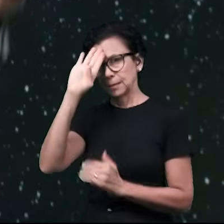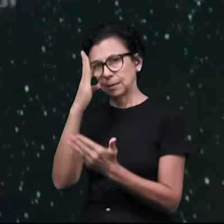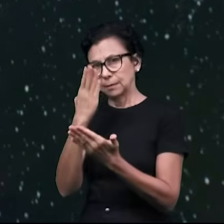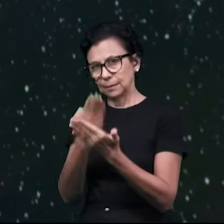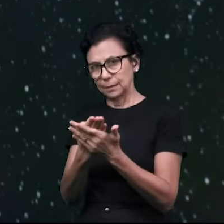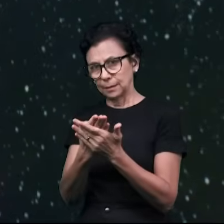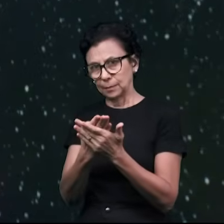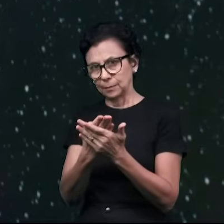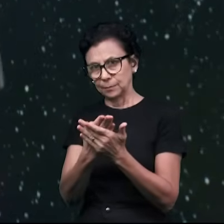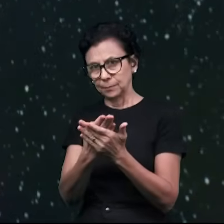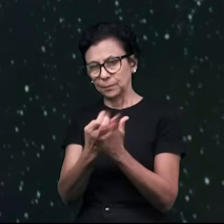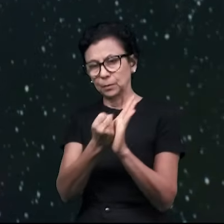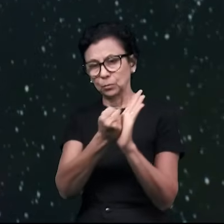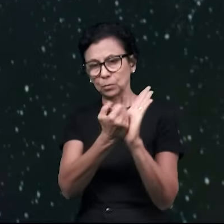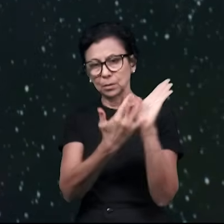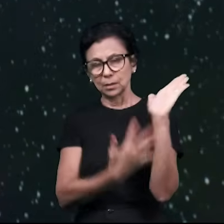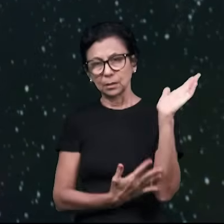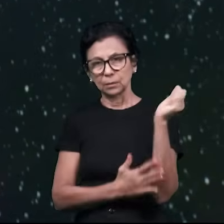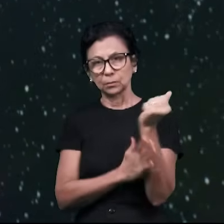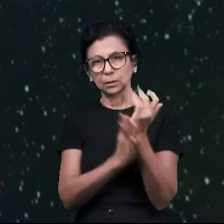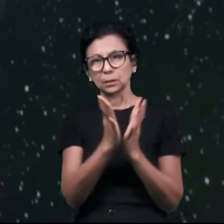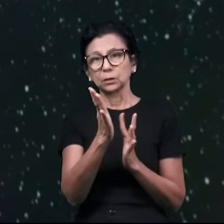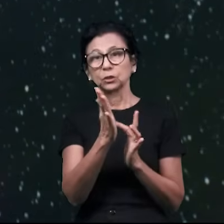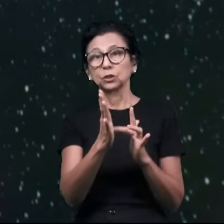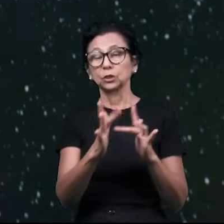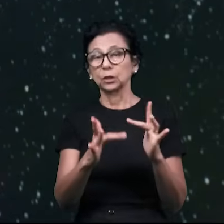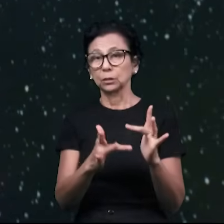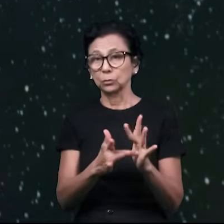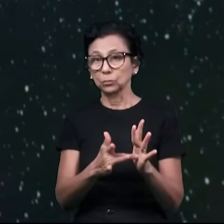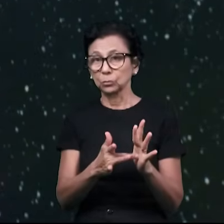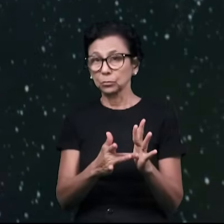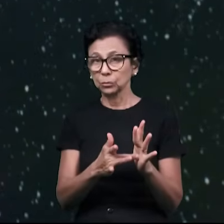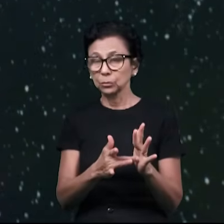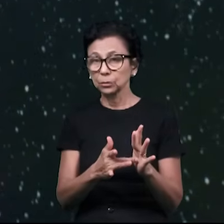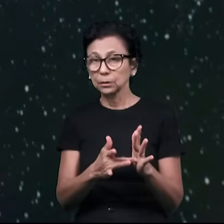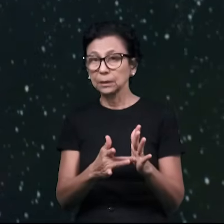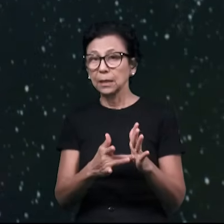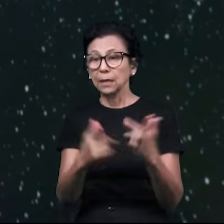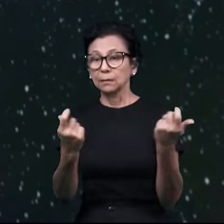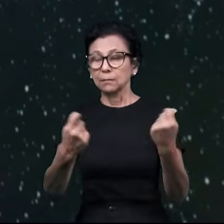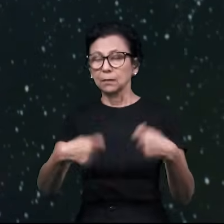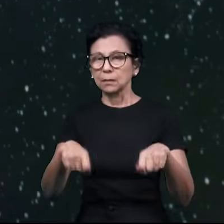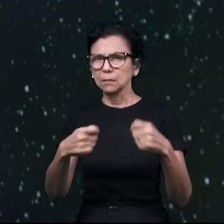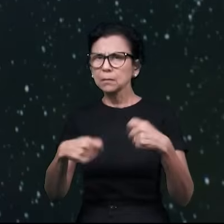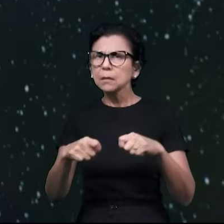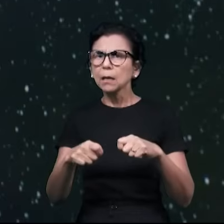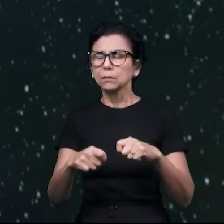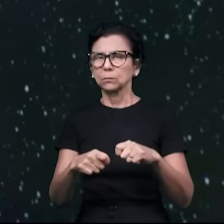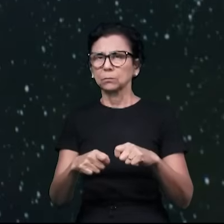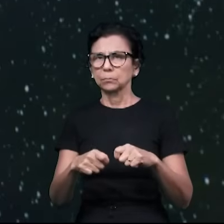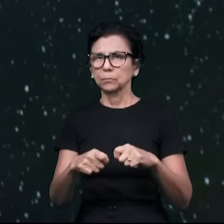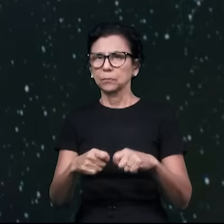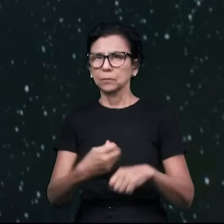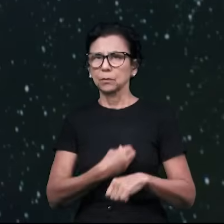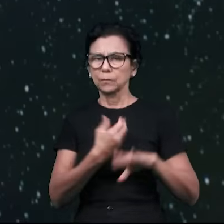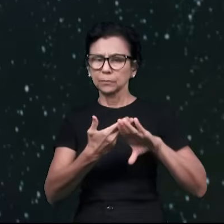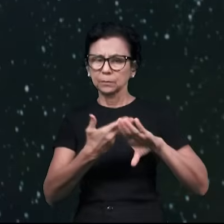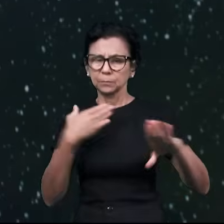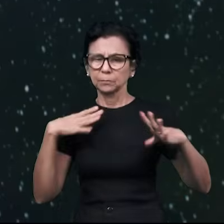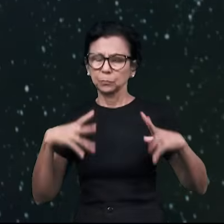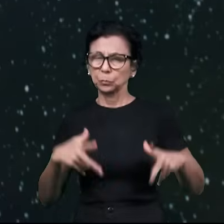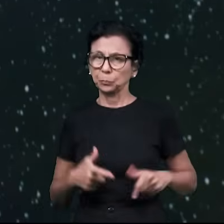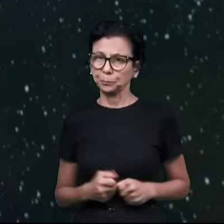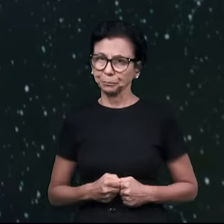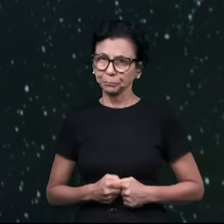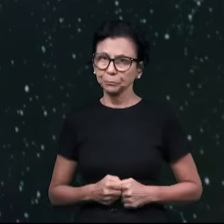suficiente, mas também é necessário. Glória a Deus. Para viver em santificação. Apóstolo João me escreve: se